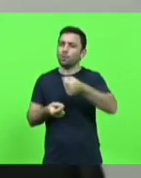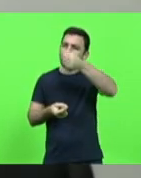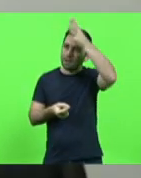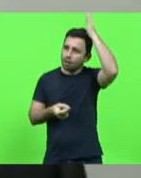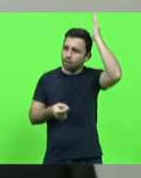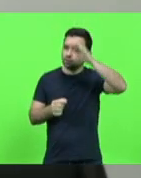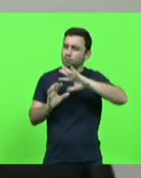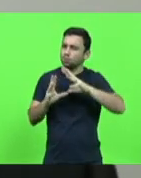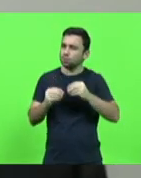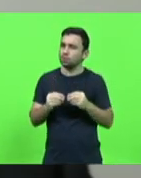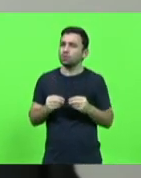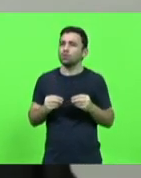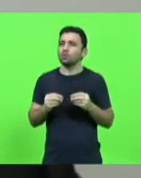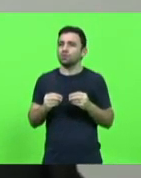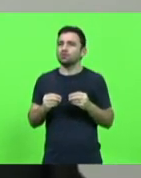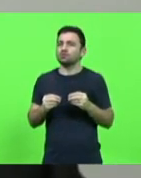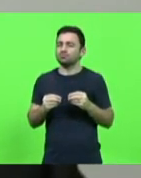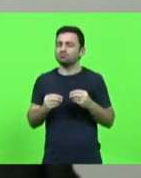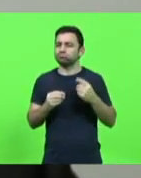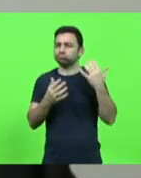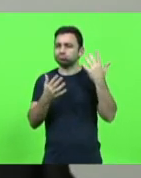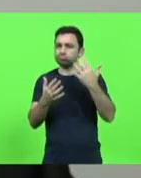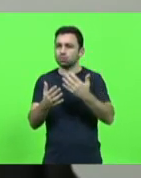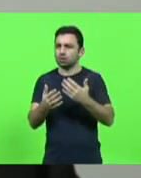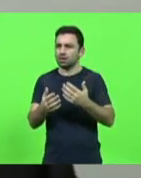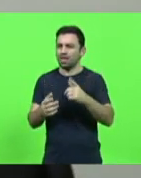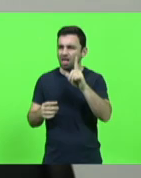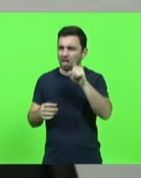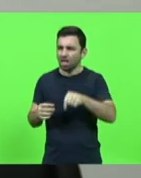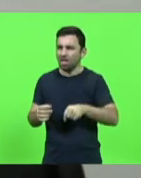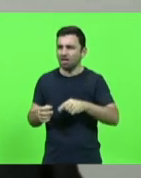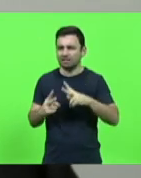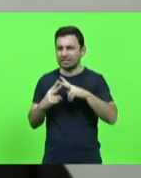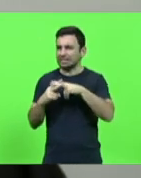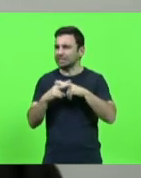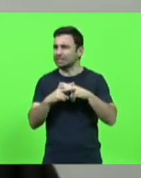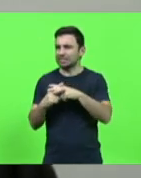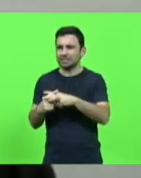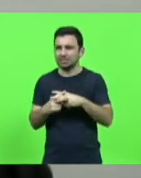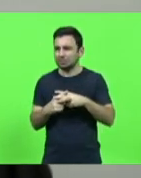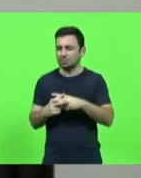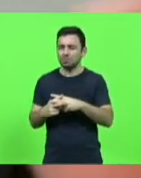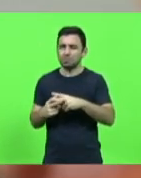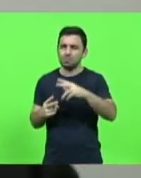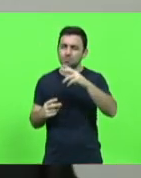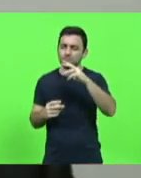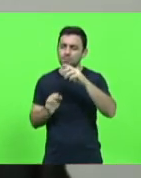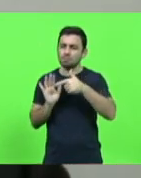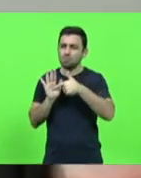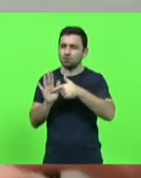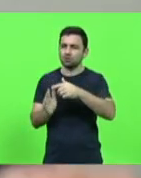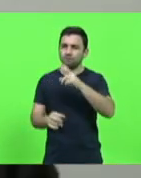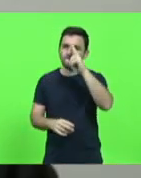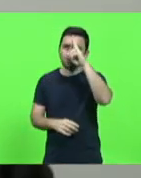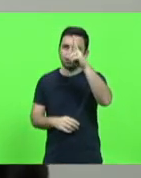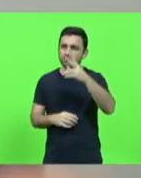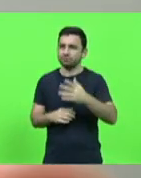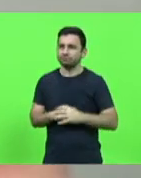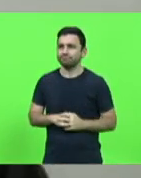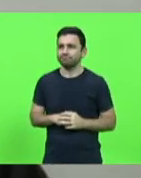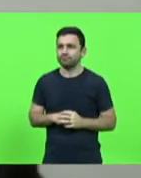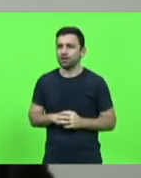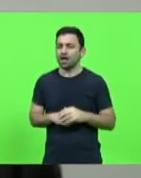dessa necessidade de mostrar selvageria para o outro. Então, nós precisamos saber o que o Estado de Santa Catarina